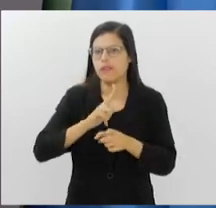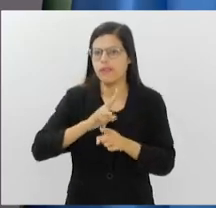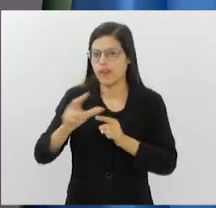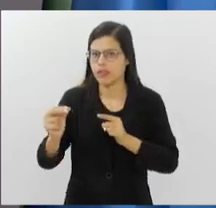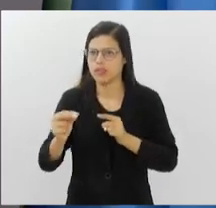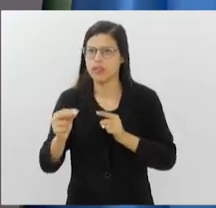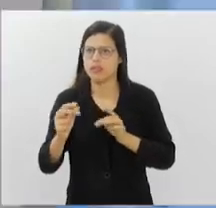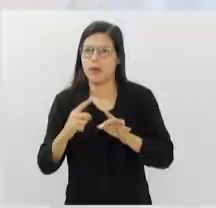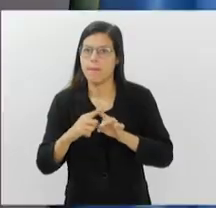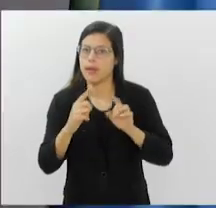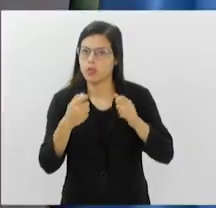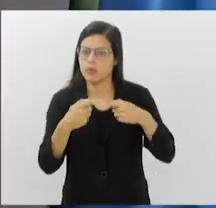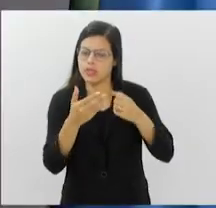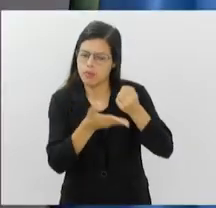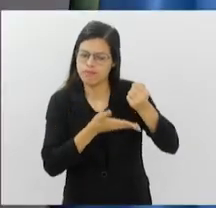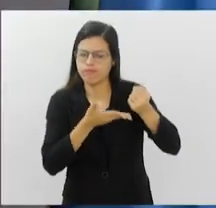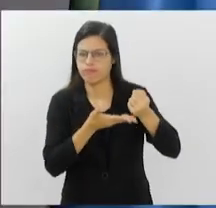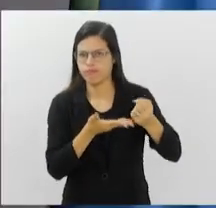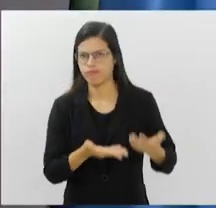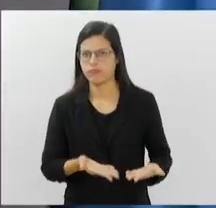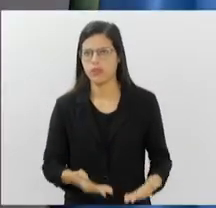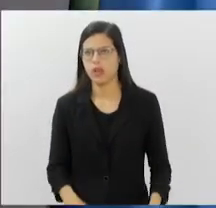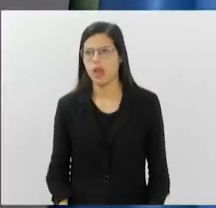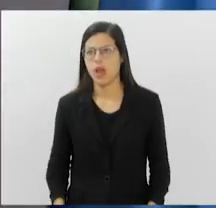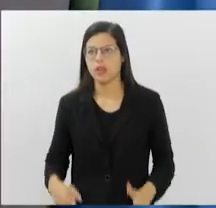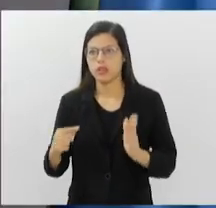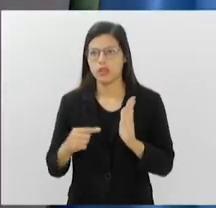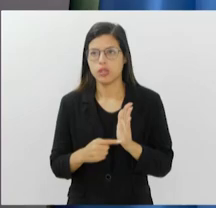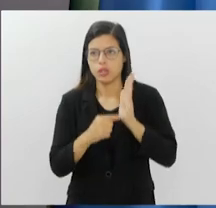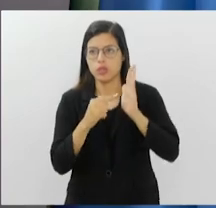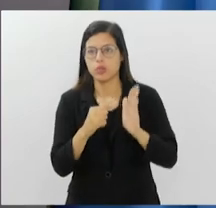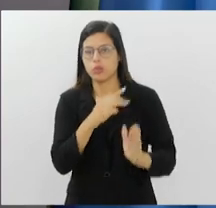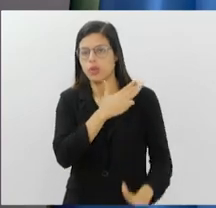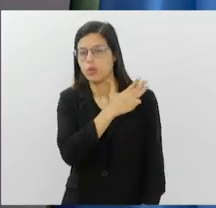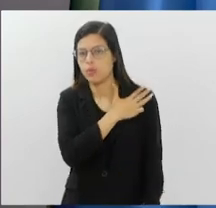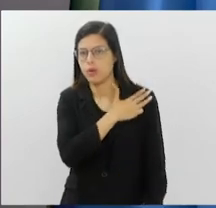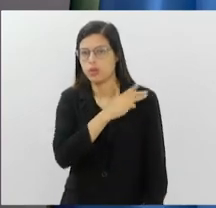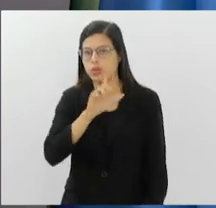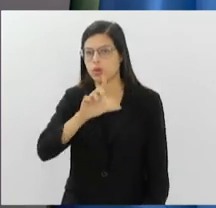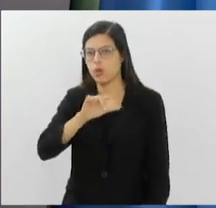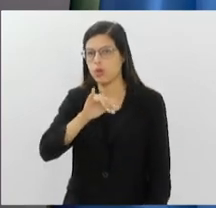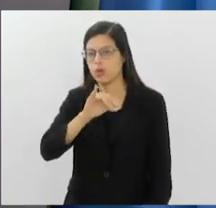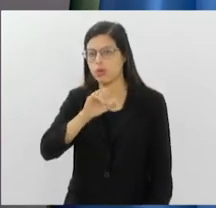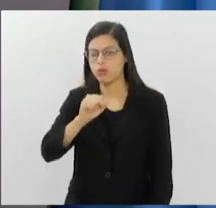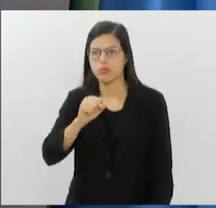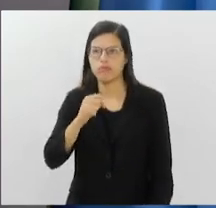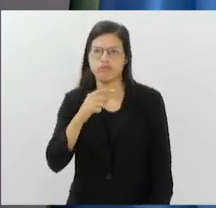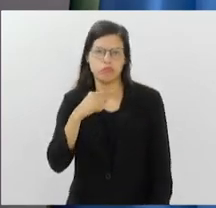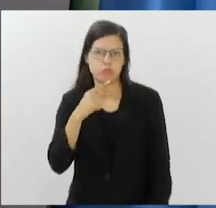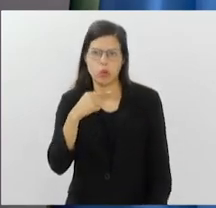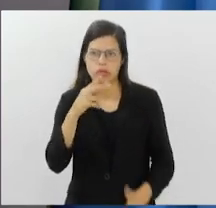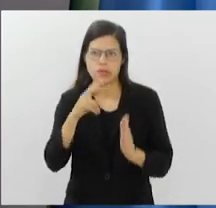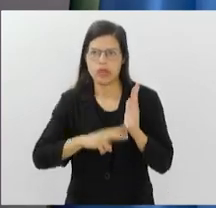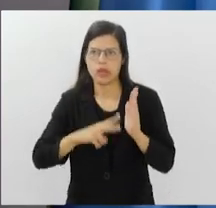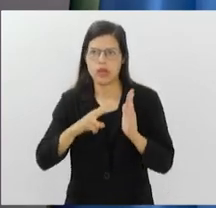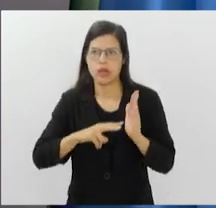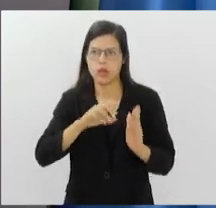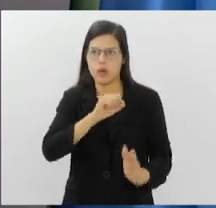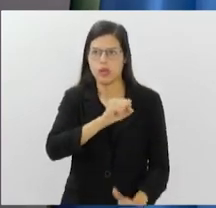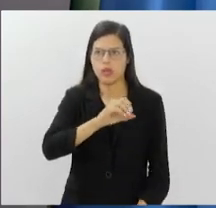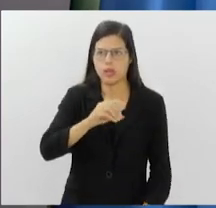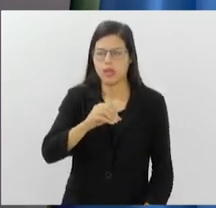dessa forma embasada. A denúncia do Major Luiz, eu ainda não tive a oportunidade de lê-la, me parece que deve ter ali entre 80 e